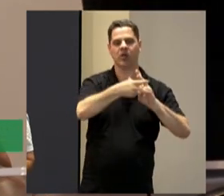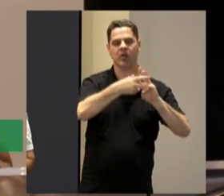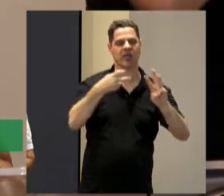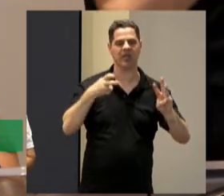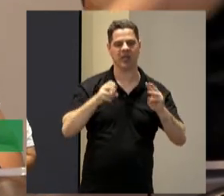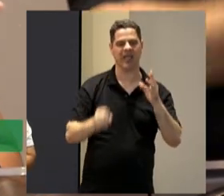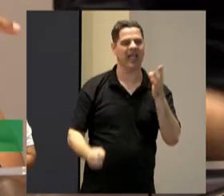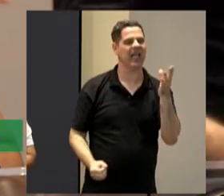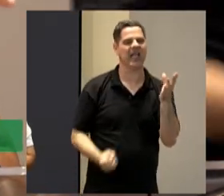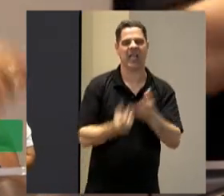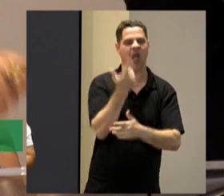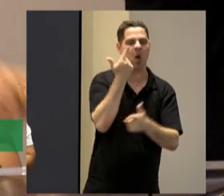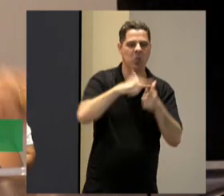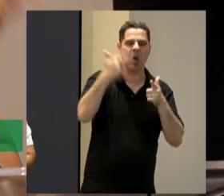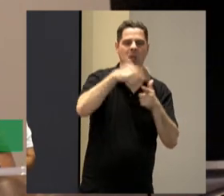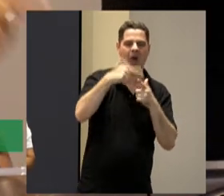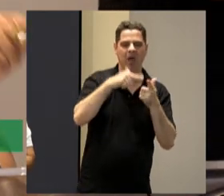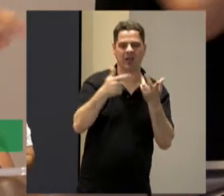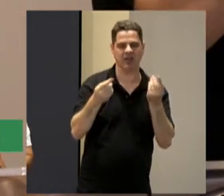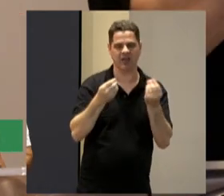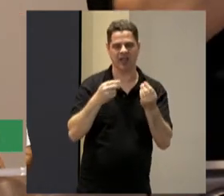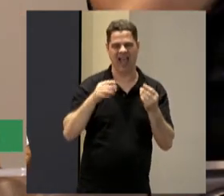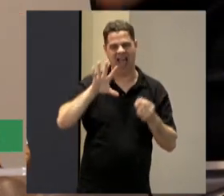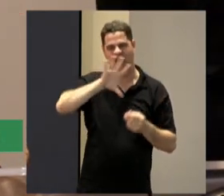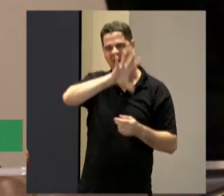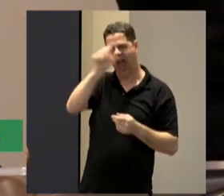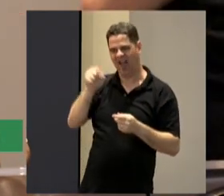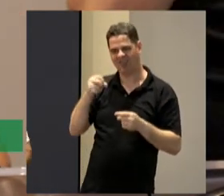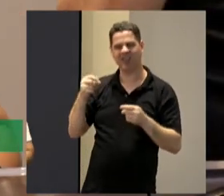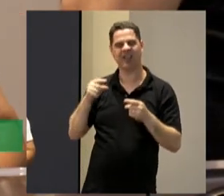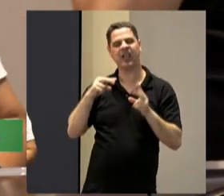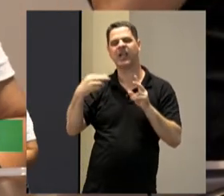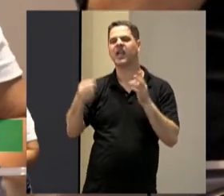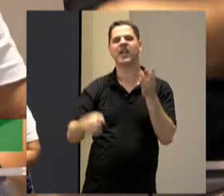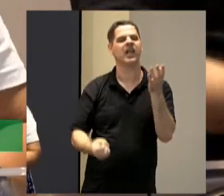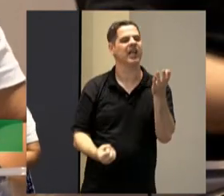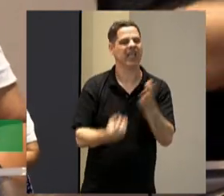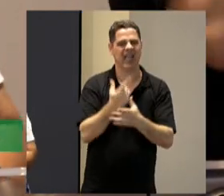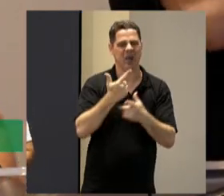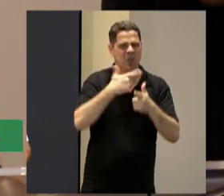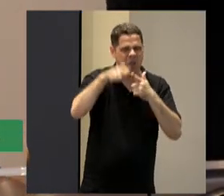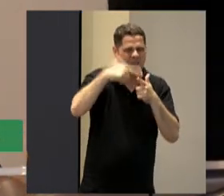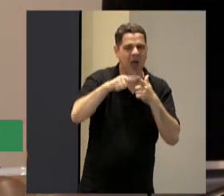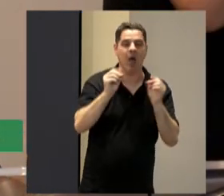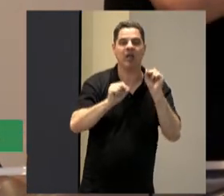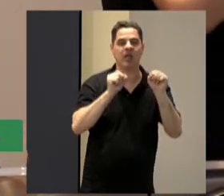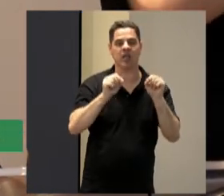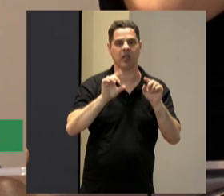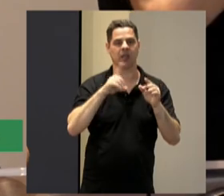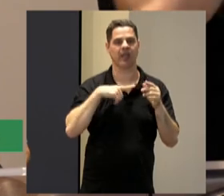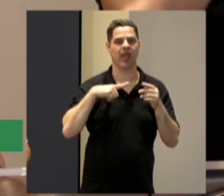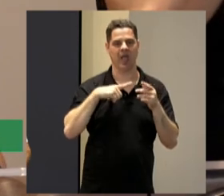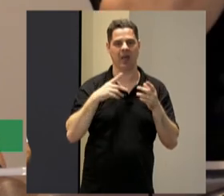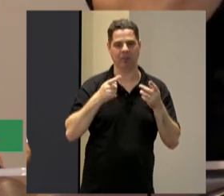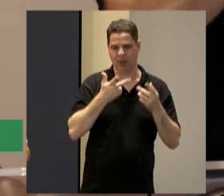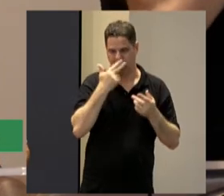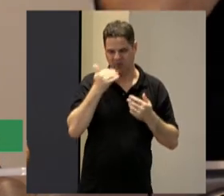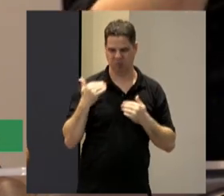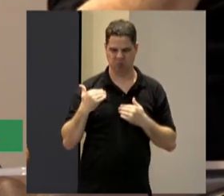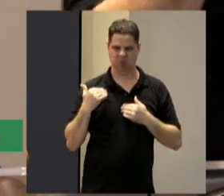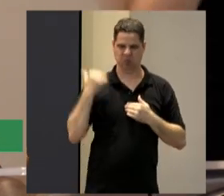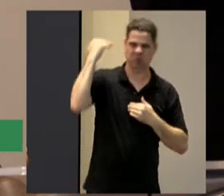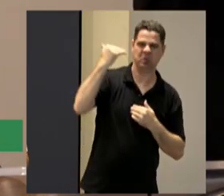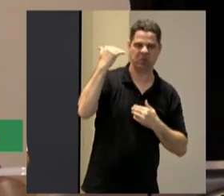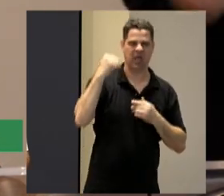cria a crise não é a cosmovisão africana na escola. Quem cria a crise é quem já tem muito privilégio e